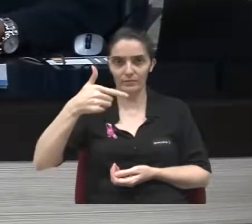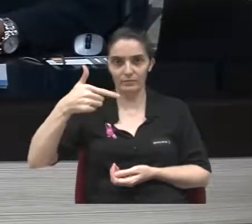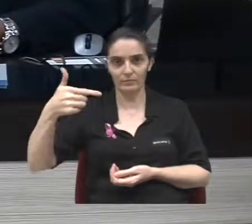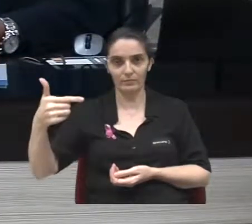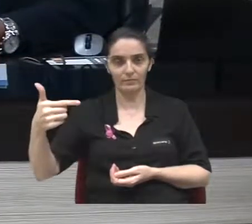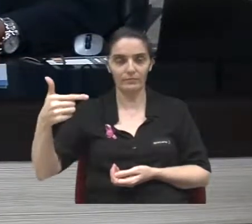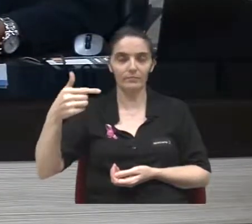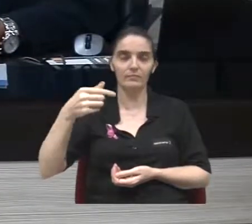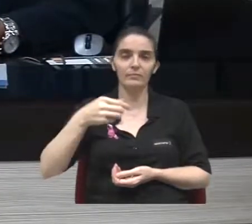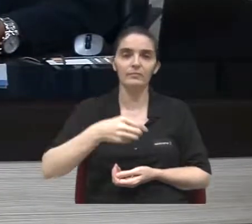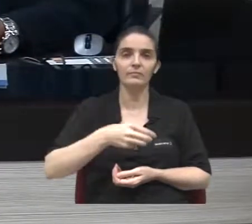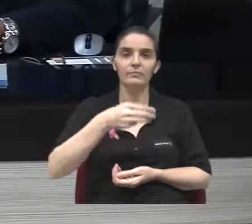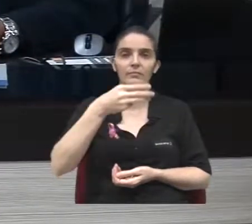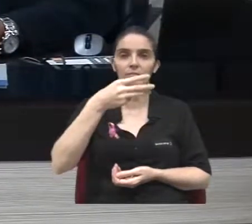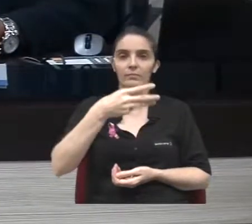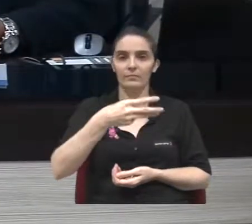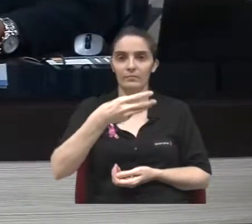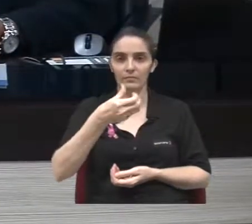3622/19.